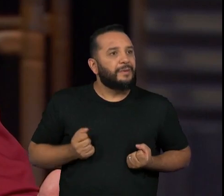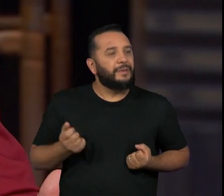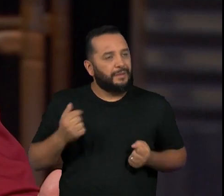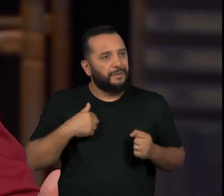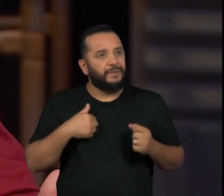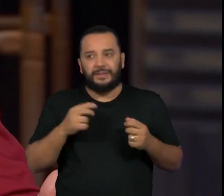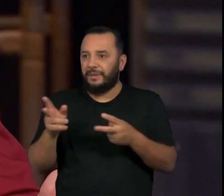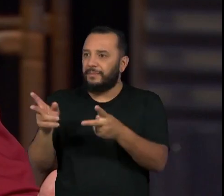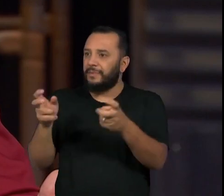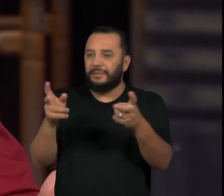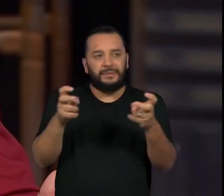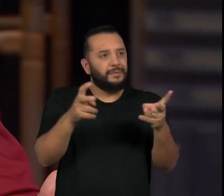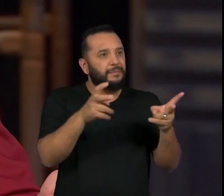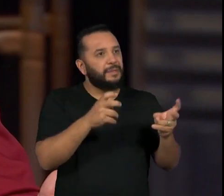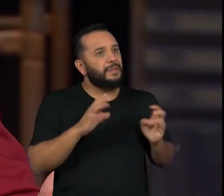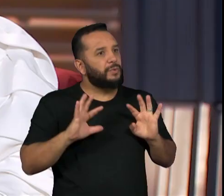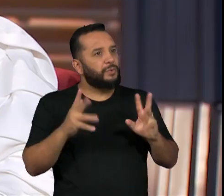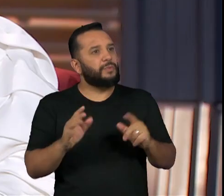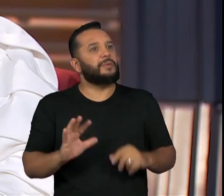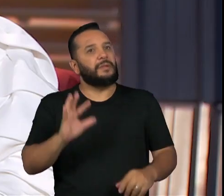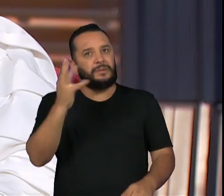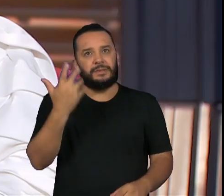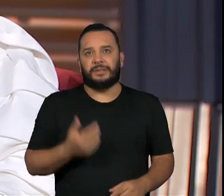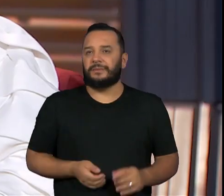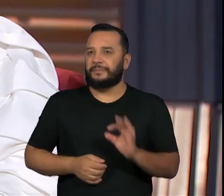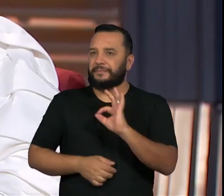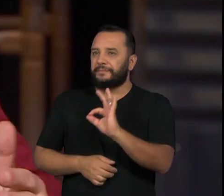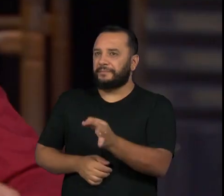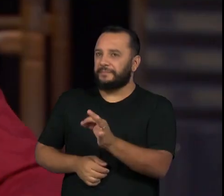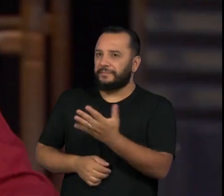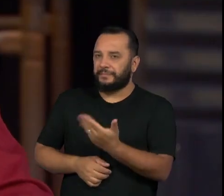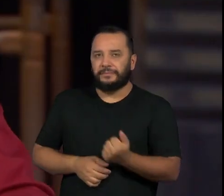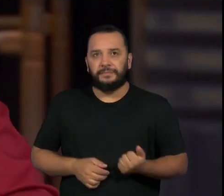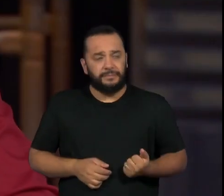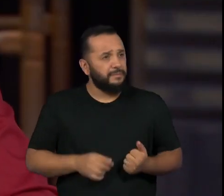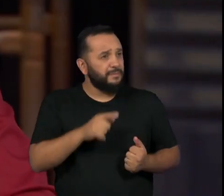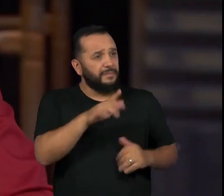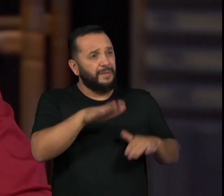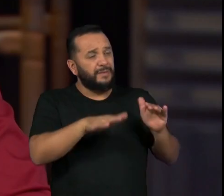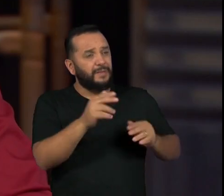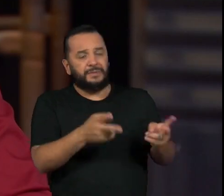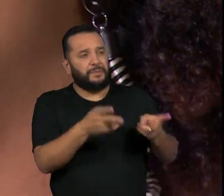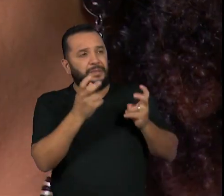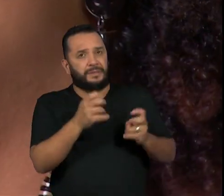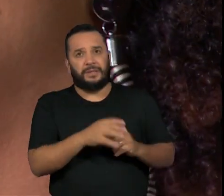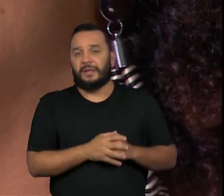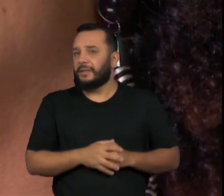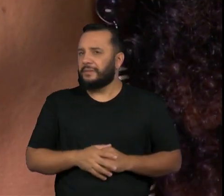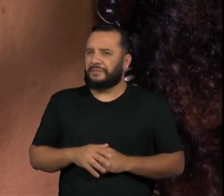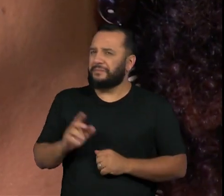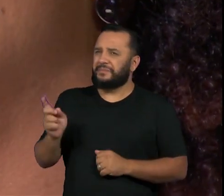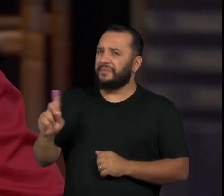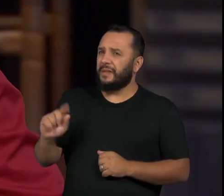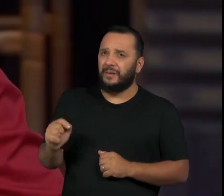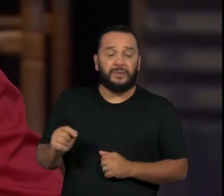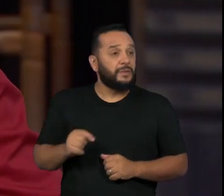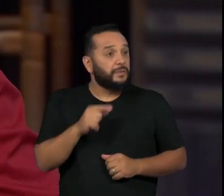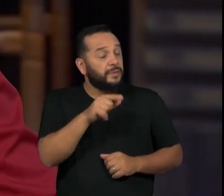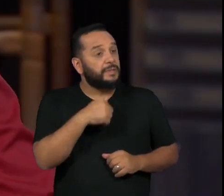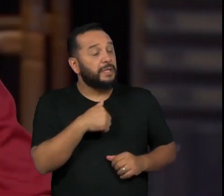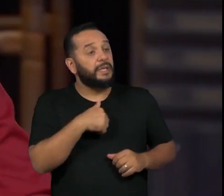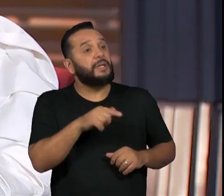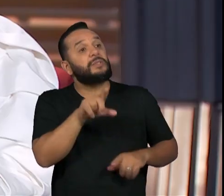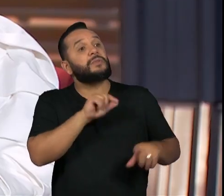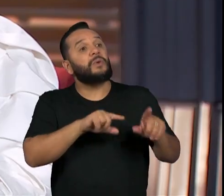está acontecendo. Exatamente. Não é isso? Exatamente. E muitas vezes você não percebe. Geralmente não. Ou você seleciona o que você vai perceber.